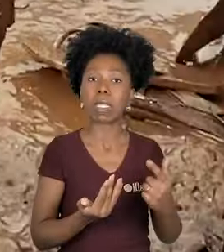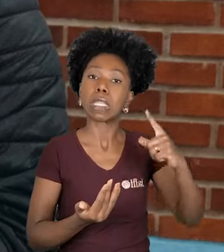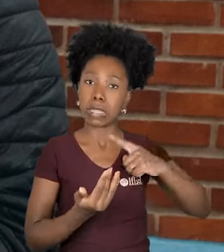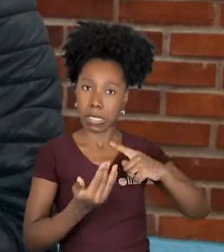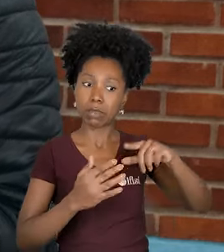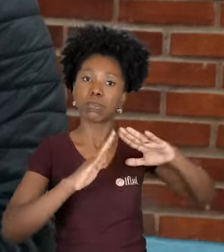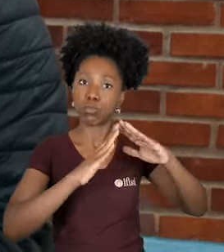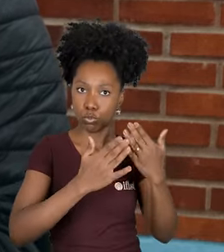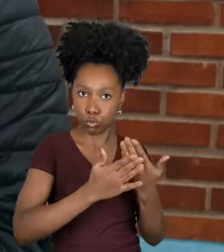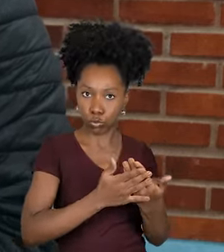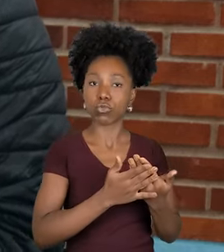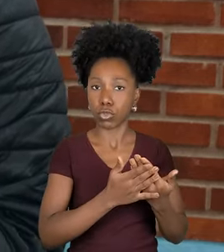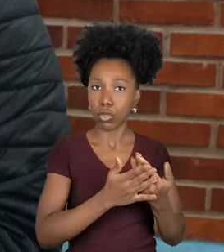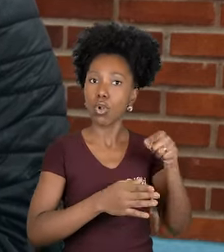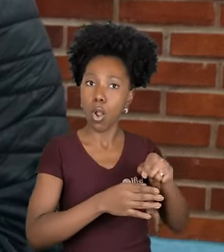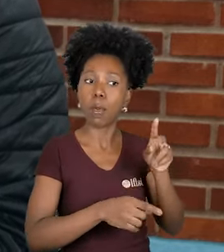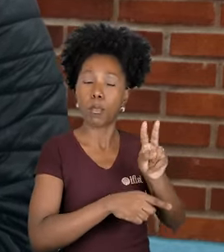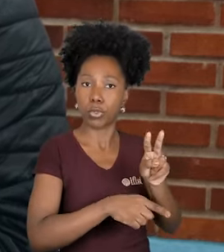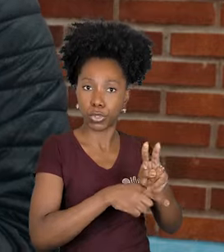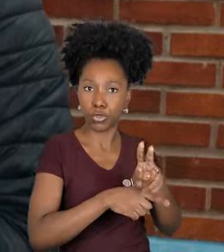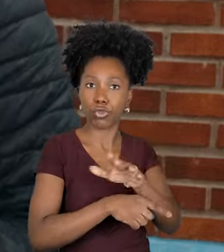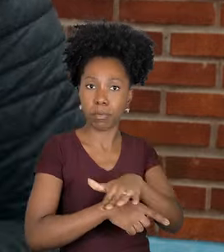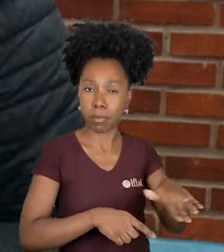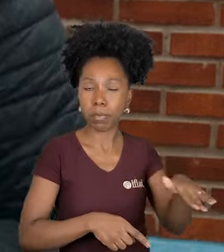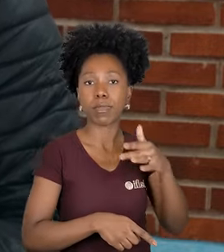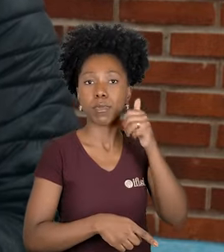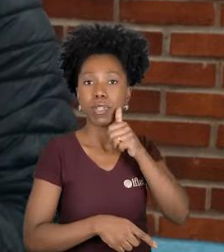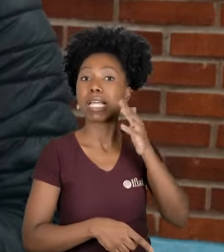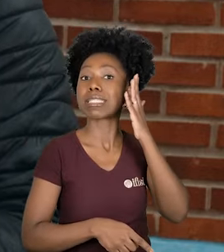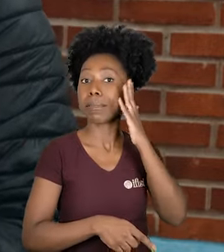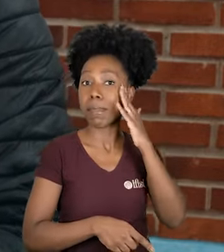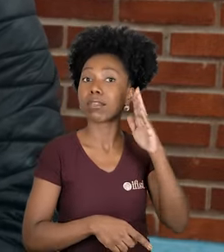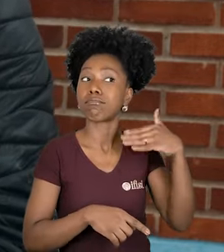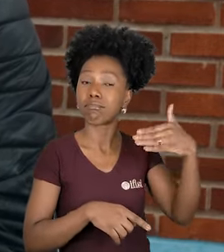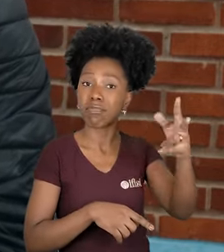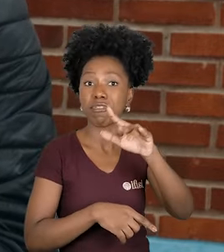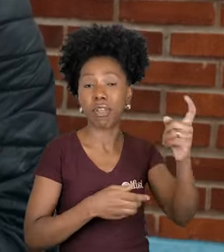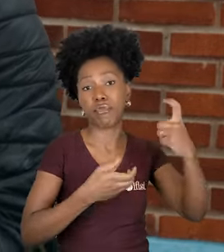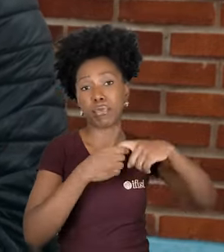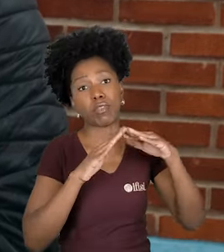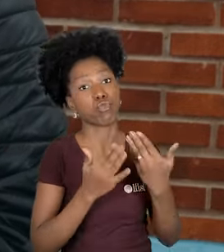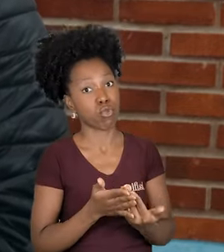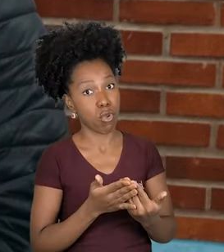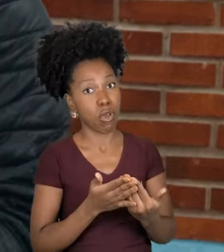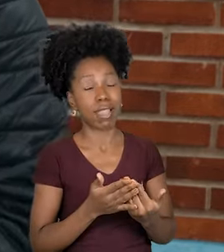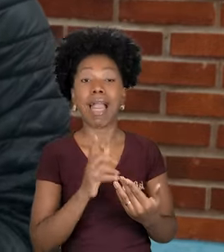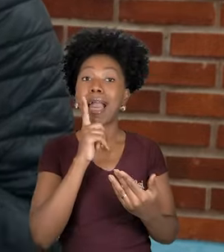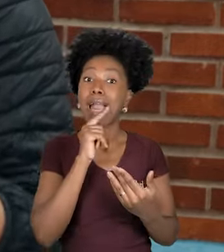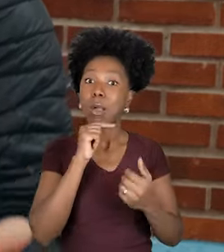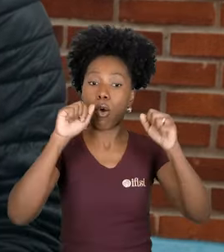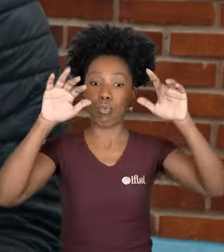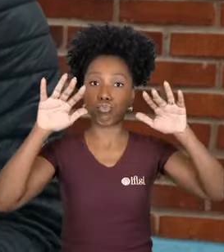aqui, sabendo da necessidade da escola voltar. E aí, quando a água começou a baixar, e a gente também foi percebendo